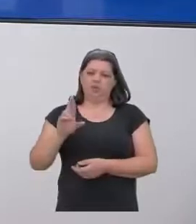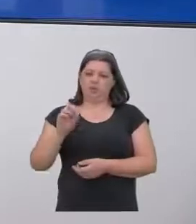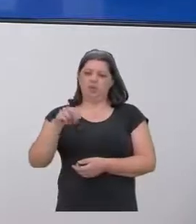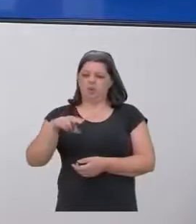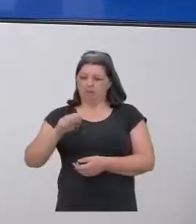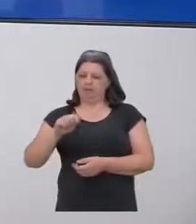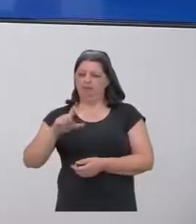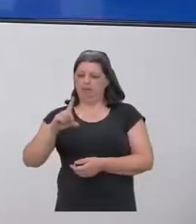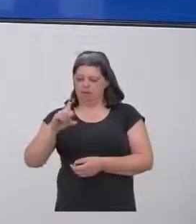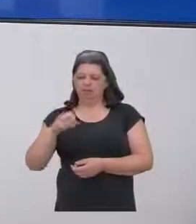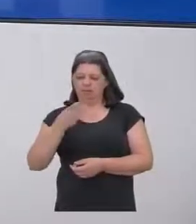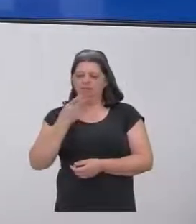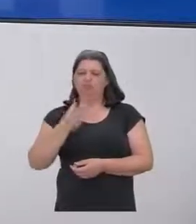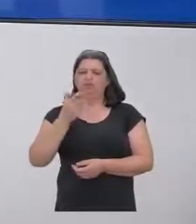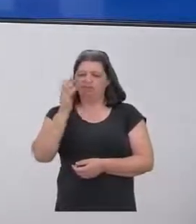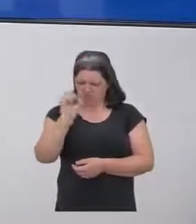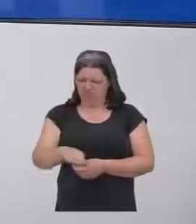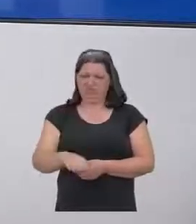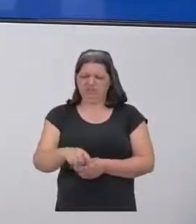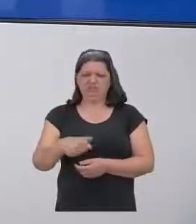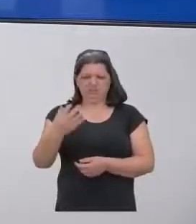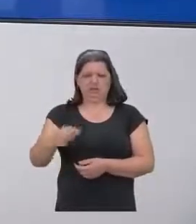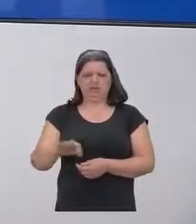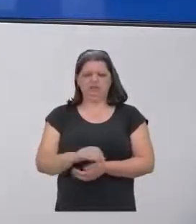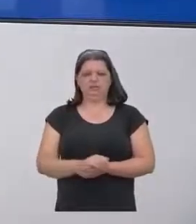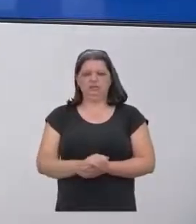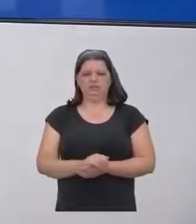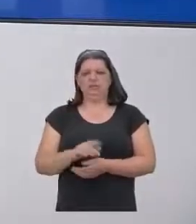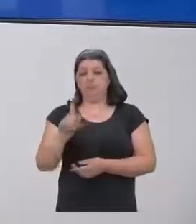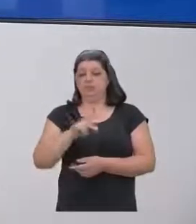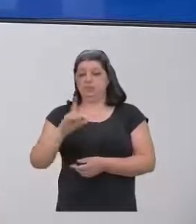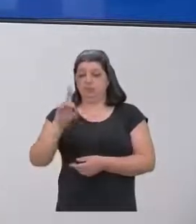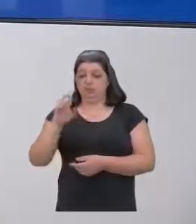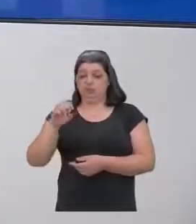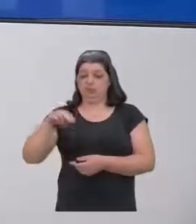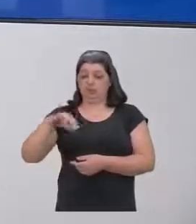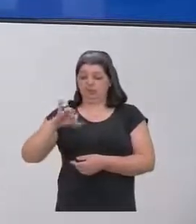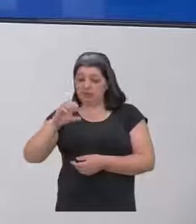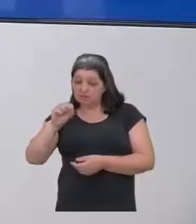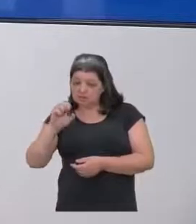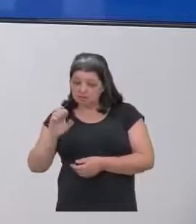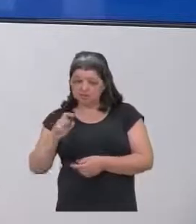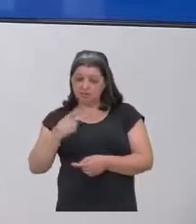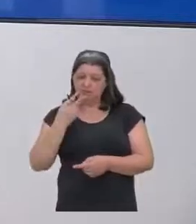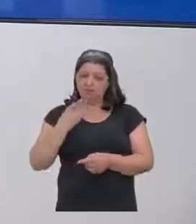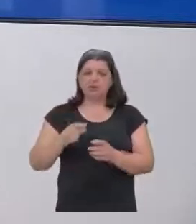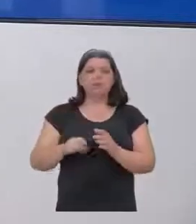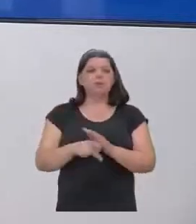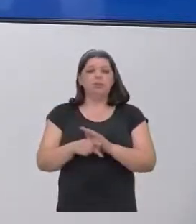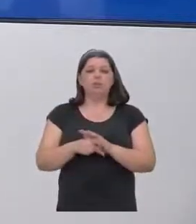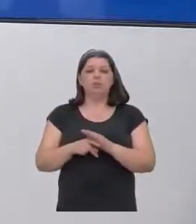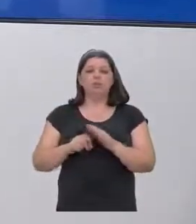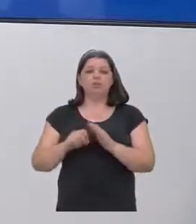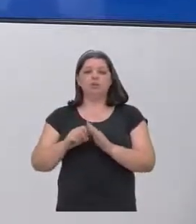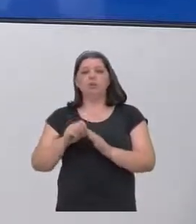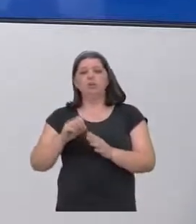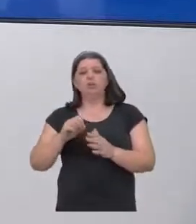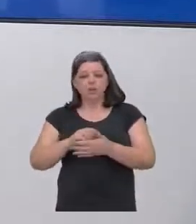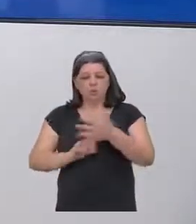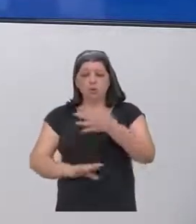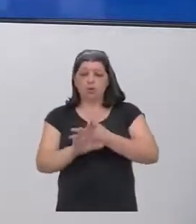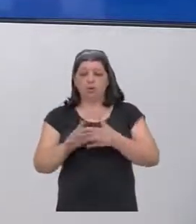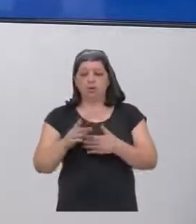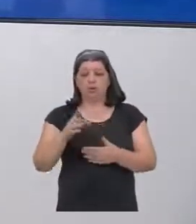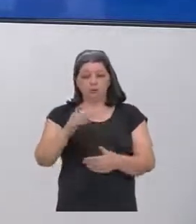deveria, com certeza. E a professora Denise já fala, apenas se for apresentado um currículo que o aluno deve estudar.